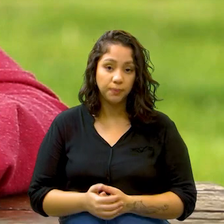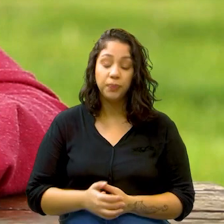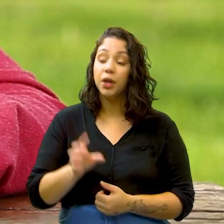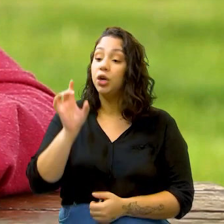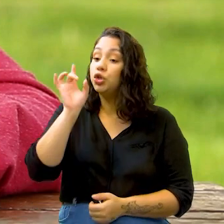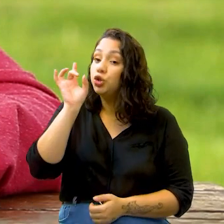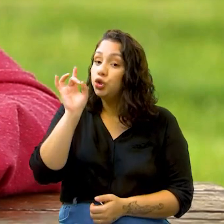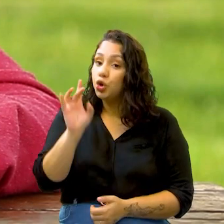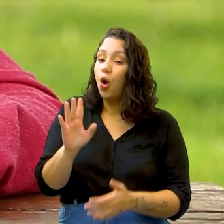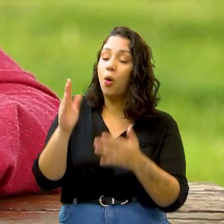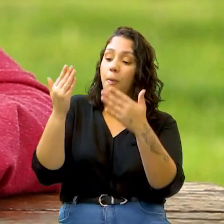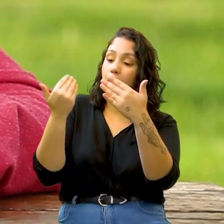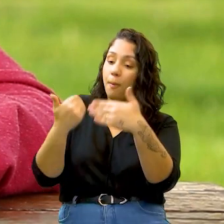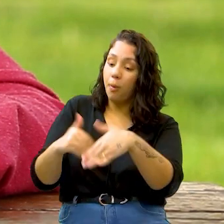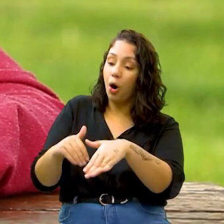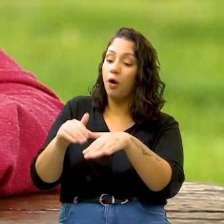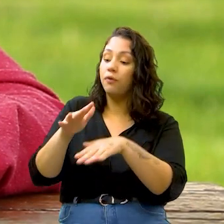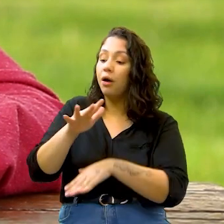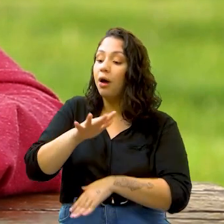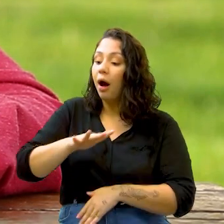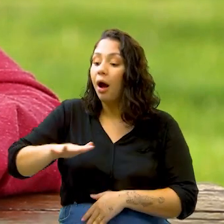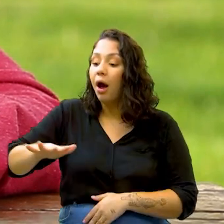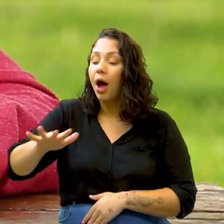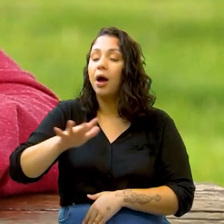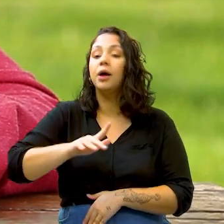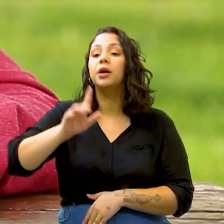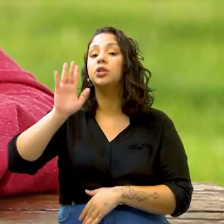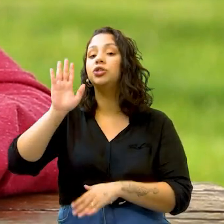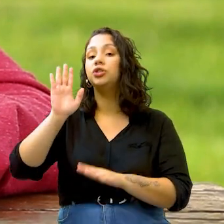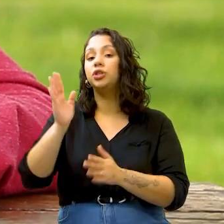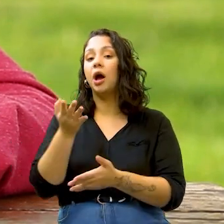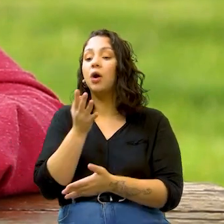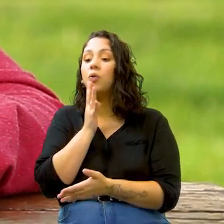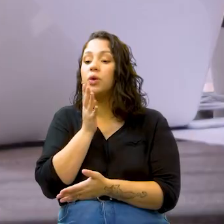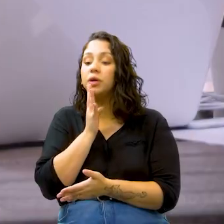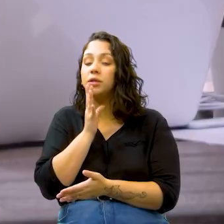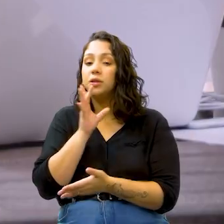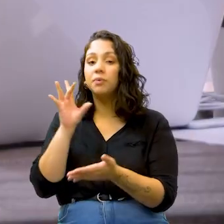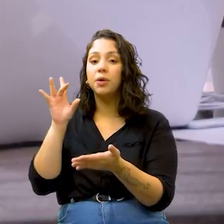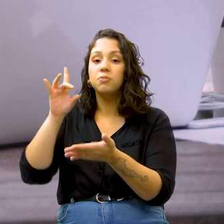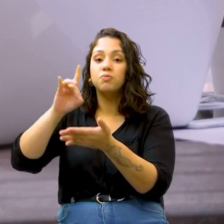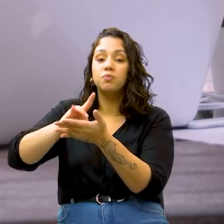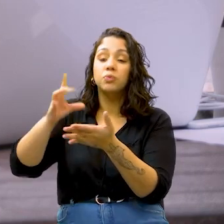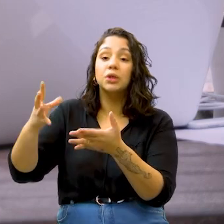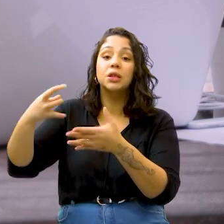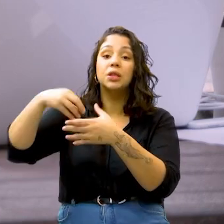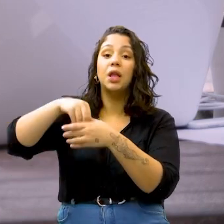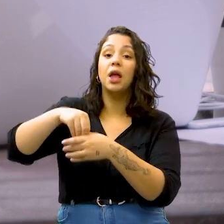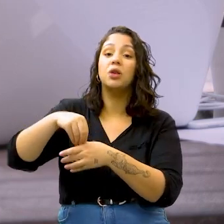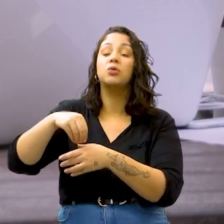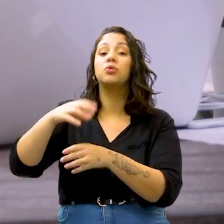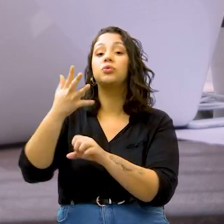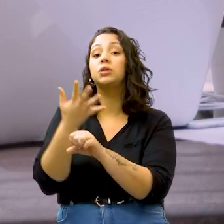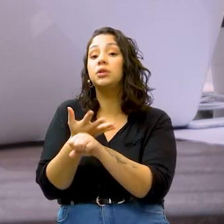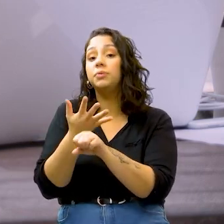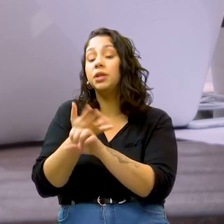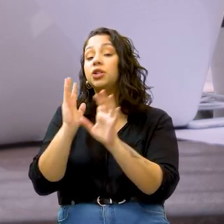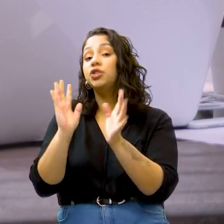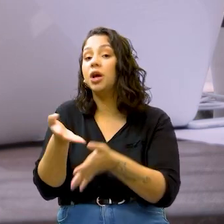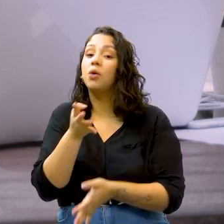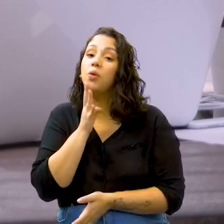então nós só vamos fazer as provas nas áreas em que os conhecimentos estão consolidados dentro